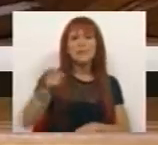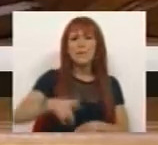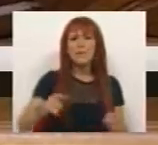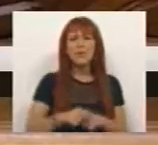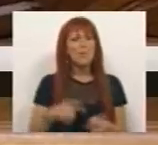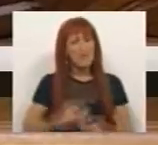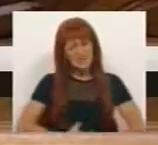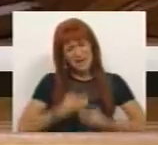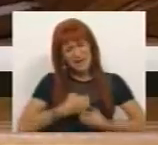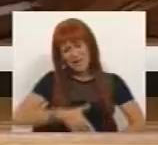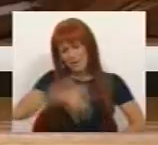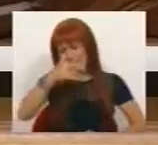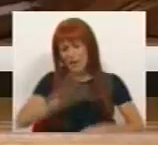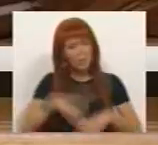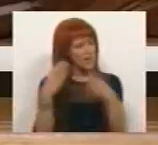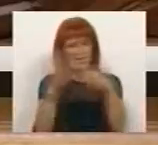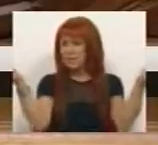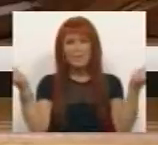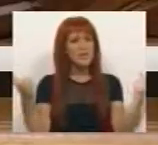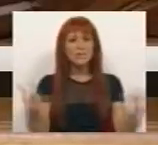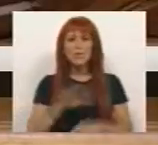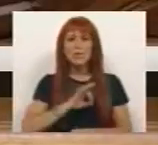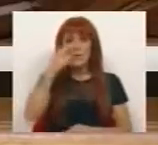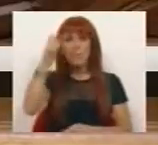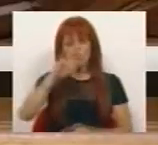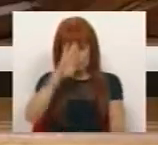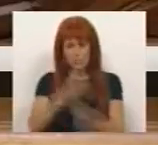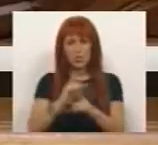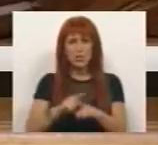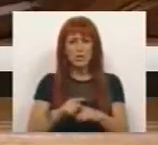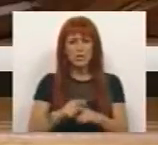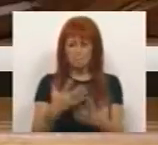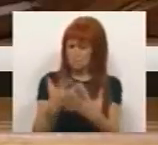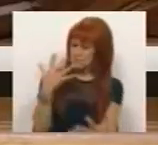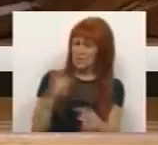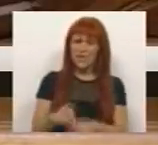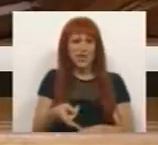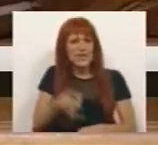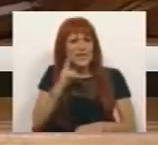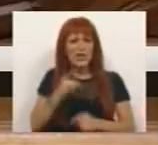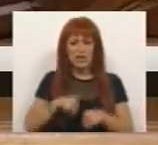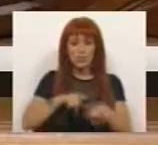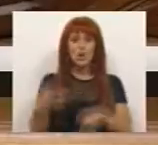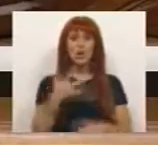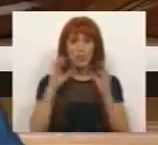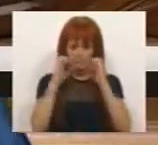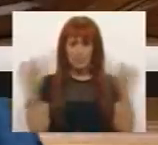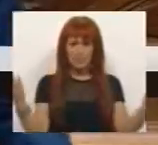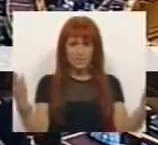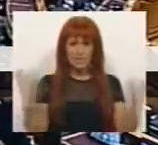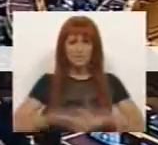Socialista o mais sentido pesar pelo desaparecimento do cidadão empenhado e destacado dirigente político, Dr. Mário Soares.